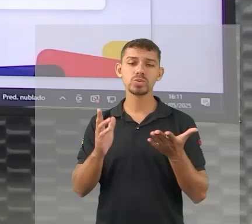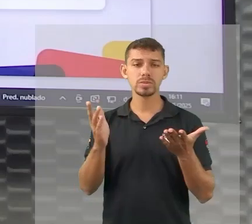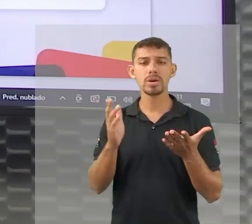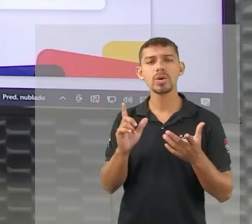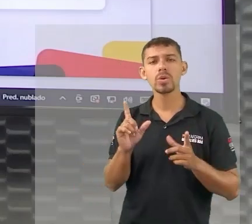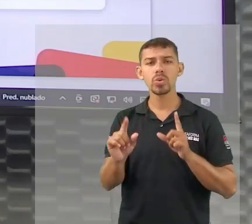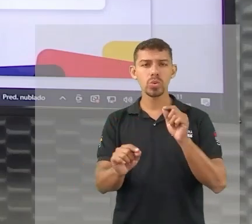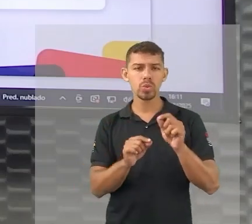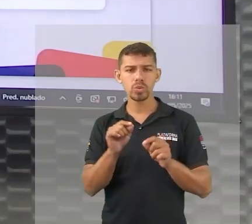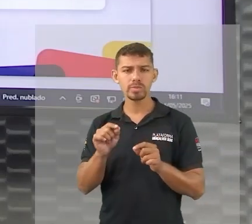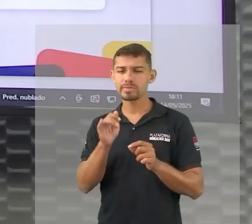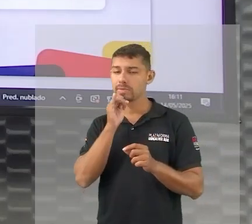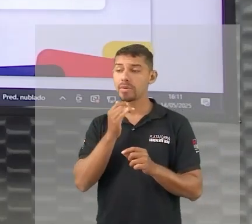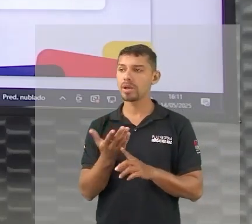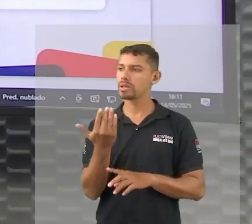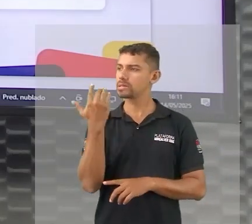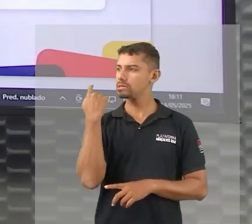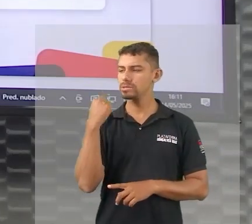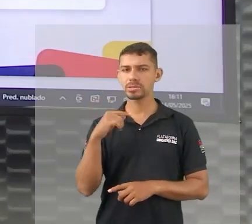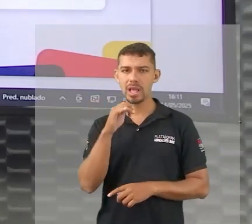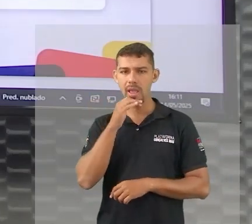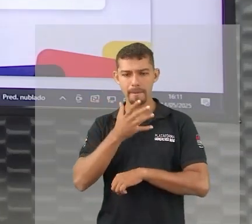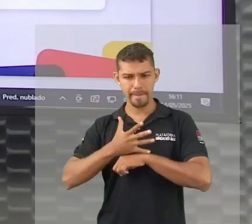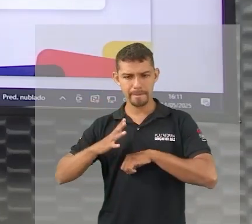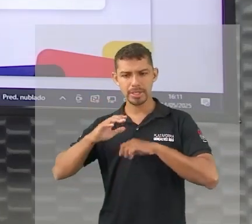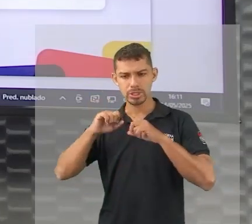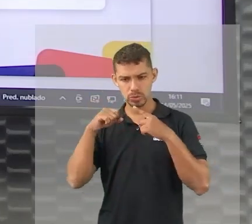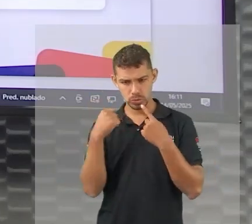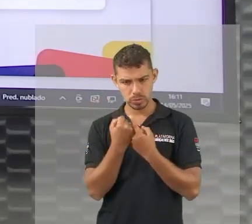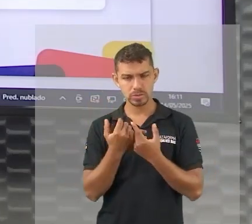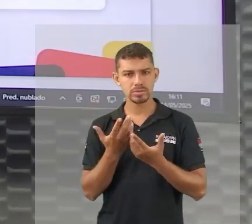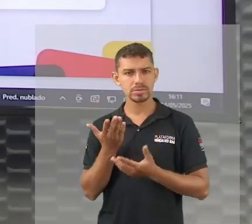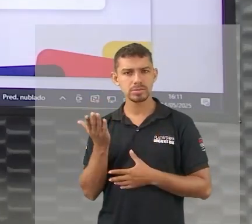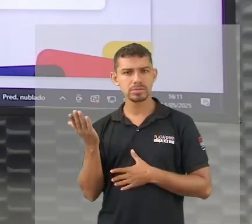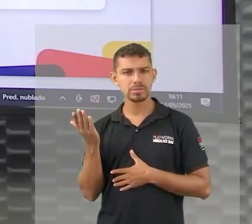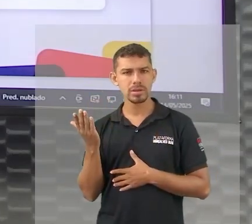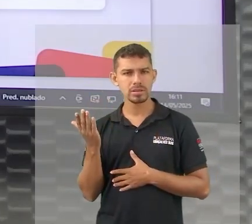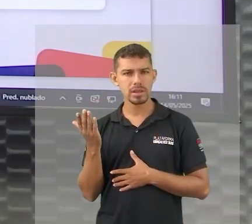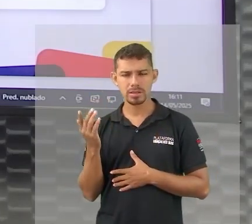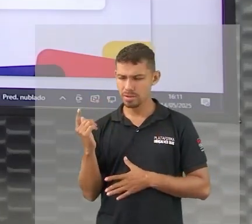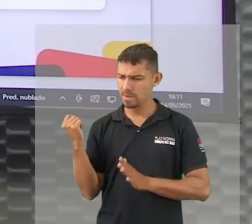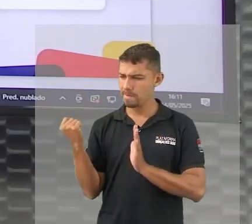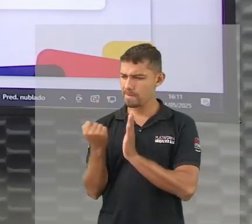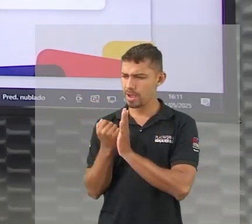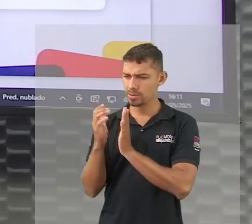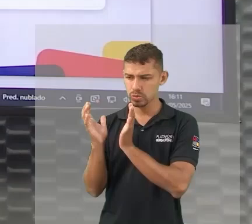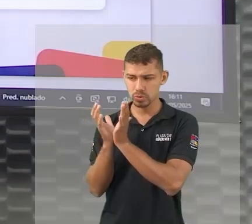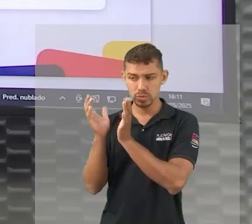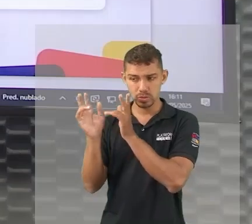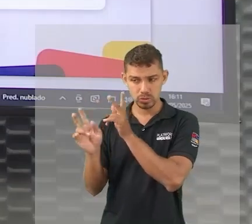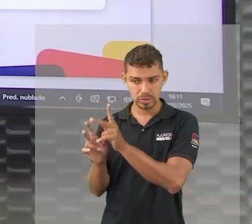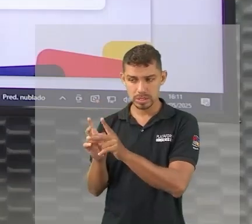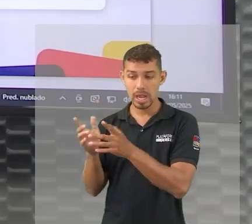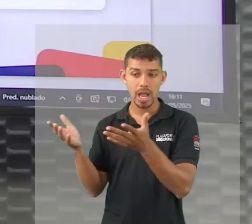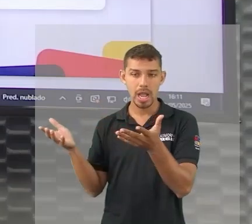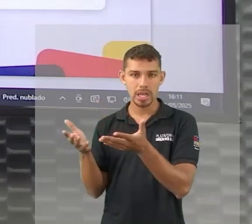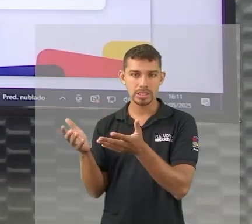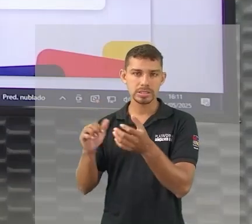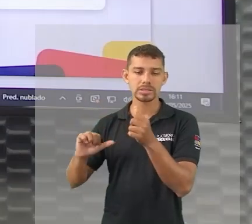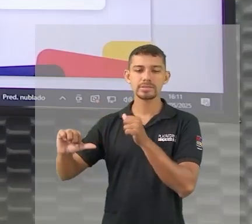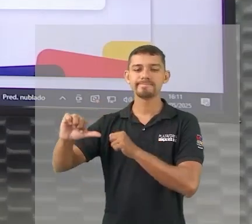fazendo com que aquilo que antes seria uma prática social que identificaria um determinado grupo, agora se transformaria,